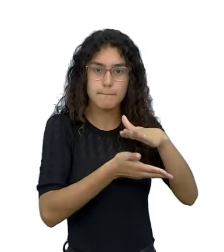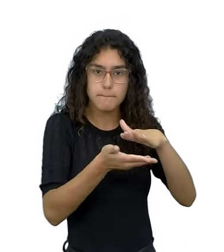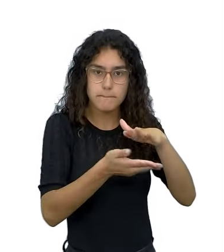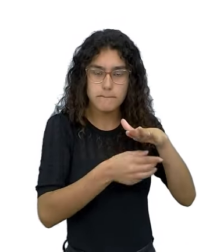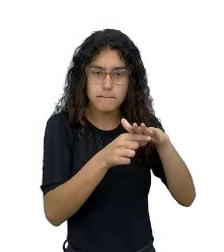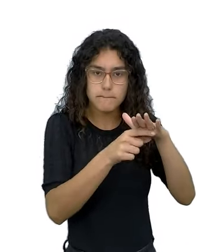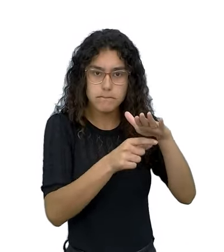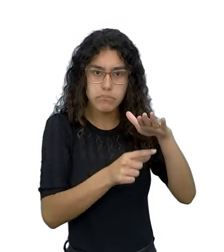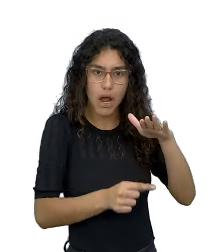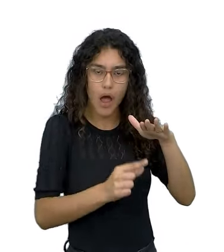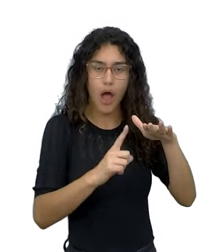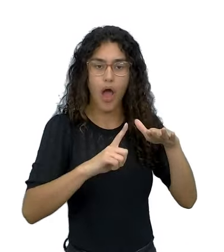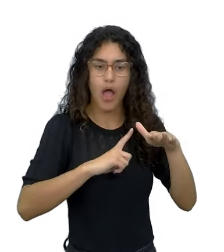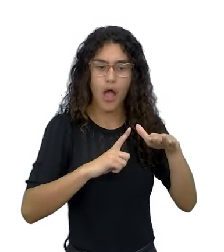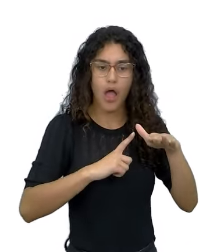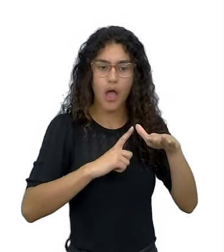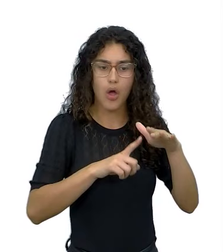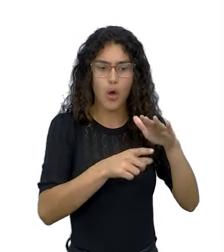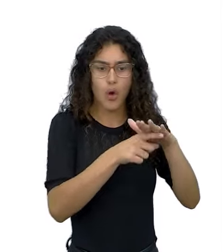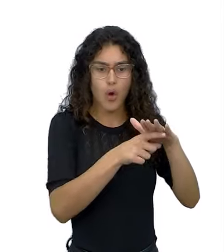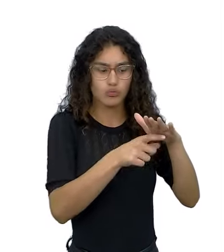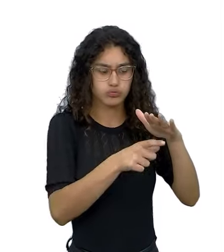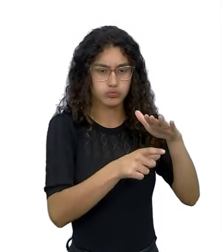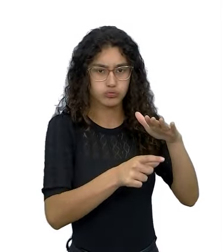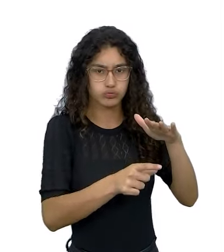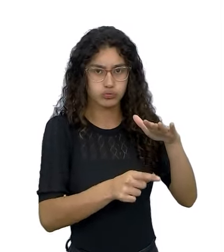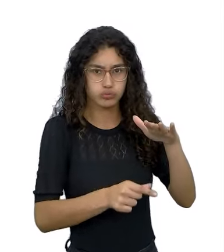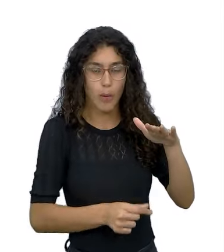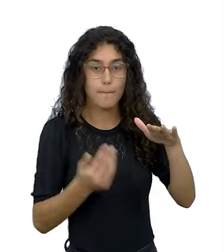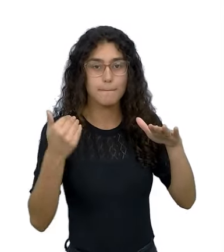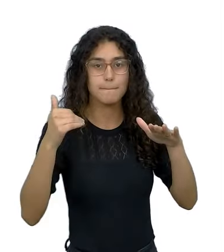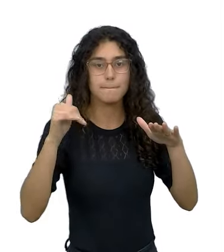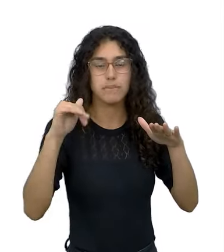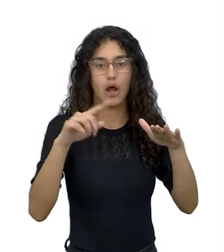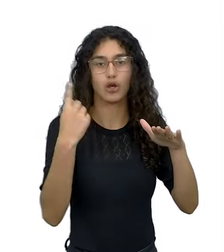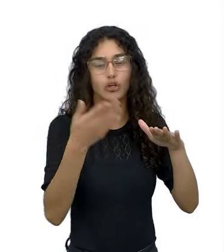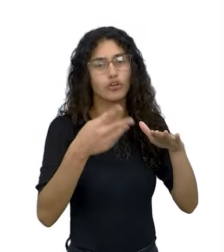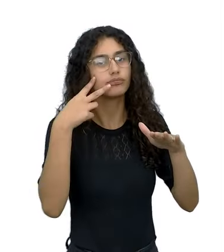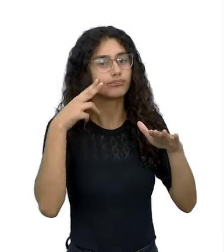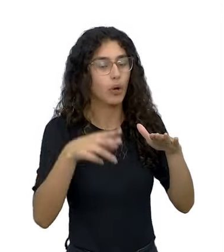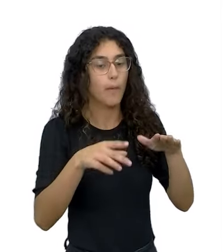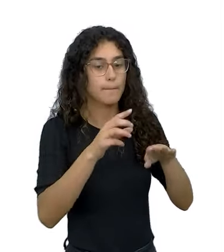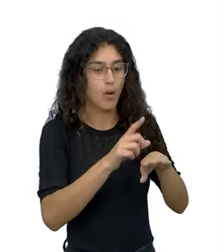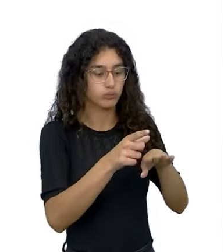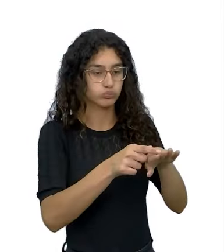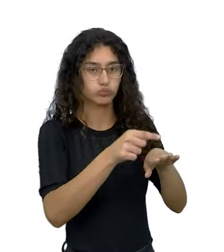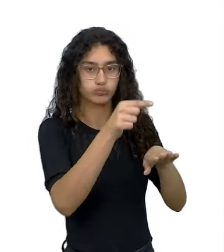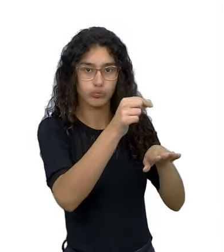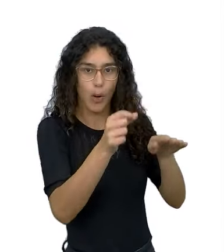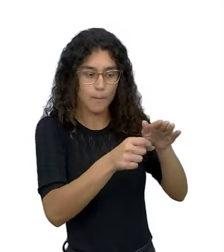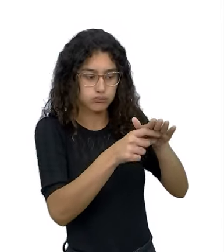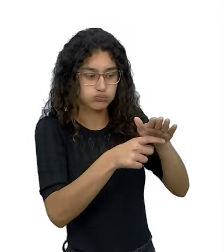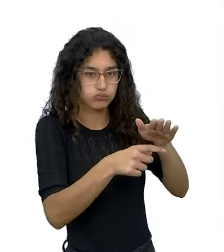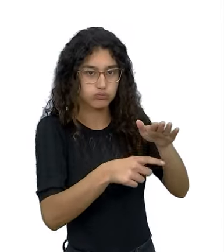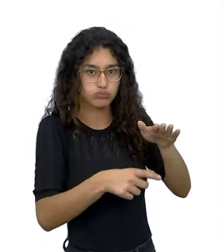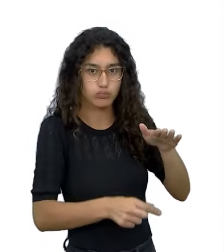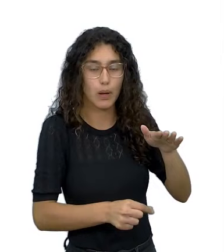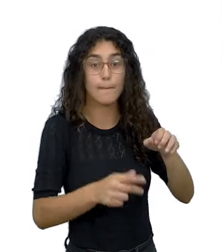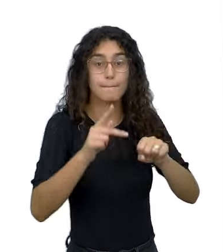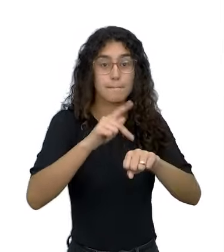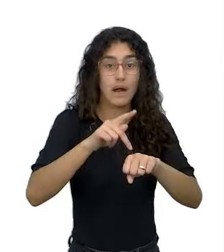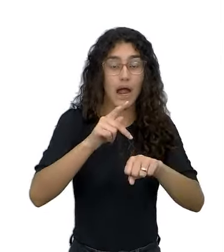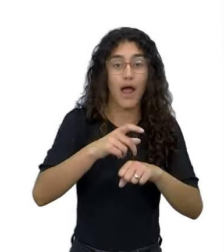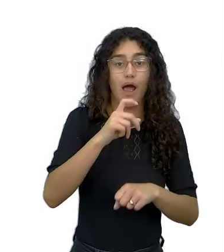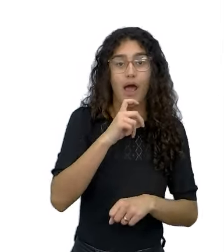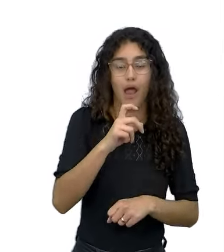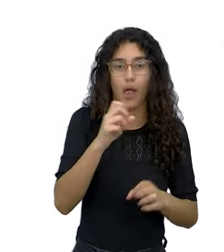tem um volume muito maior, né, do que a gente está simplesmente visualizando. Por isso que a gente pode usar essa metáfora